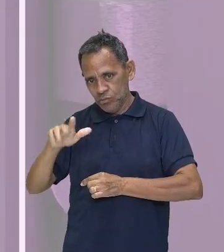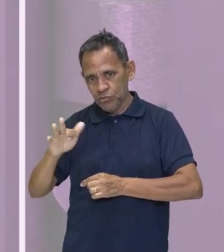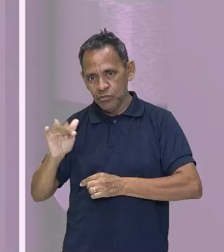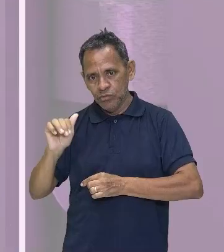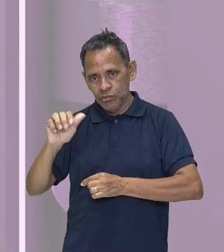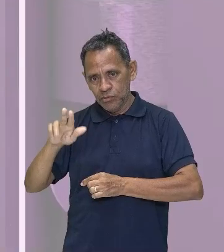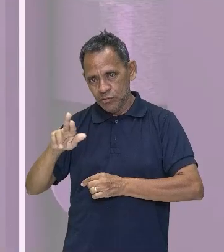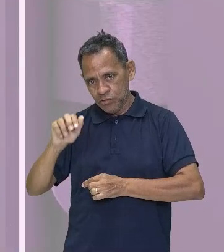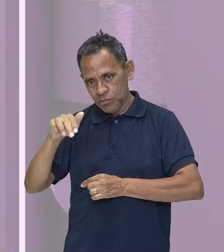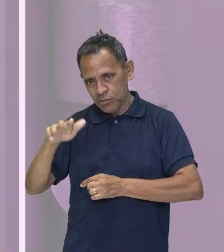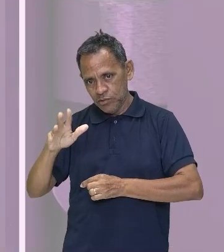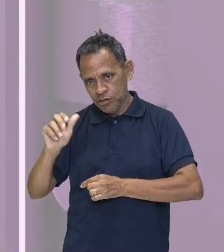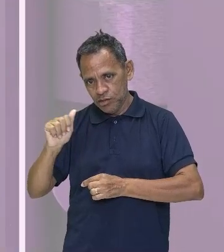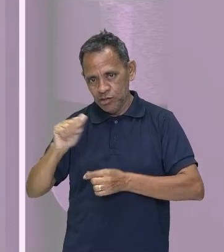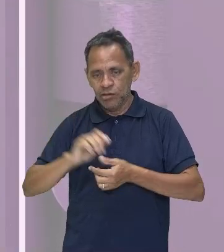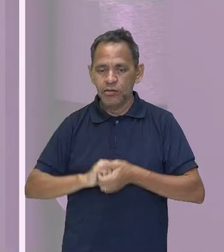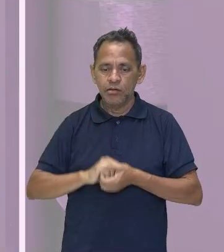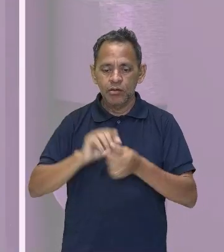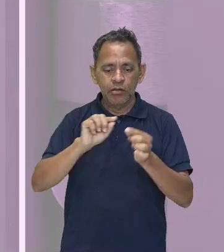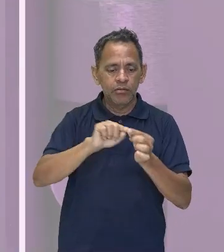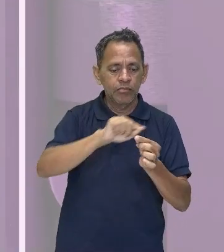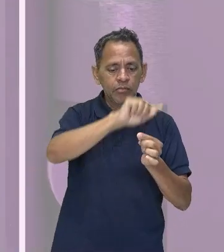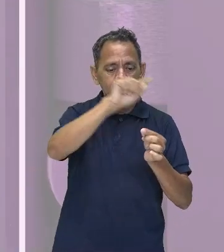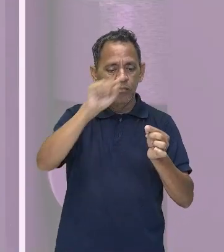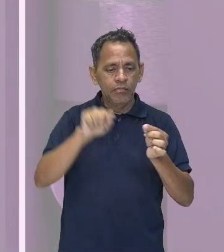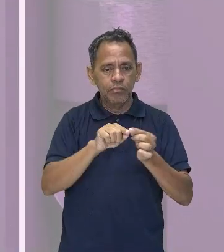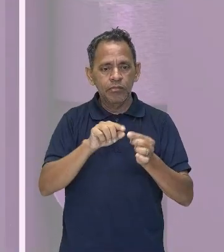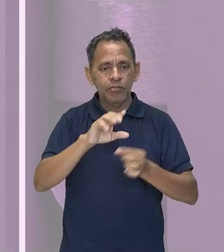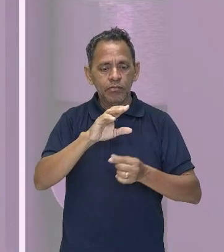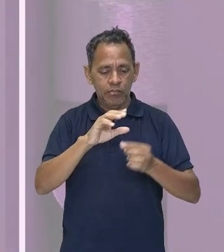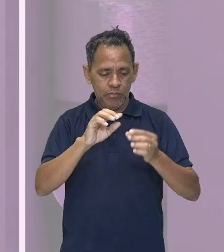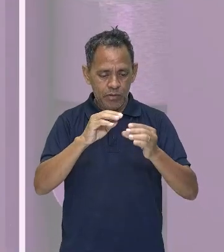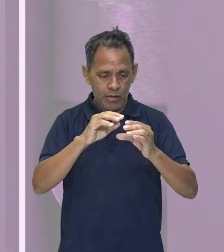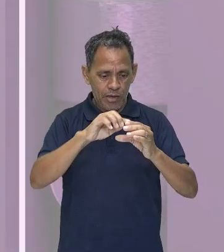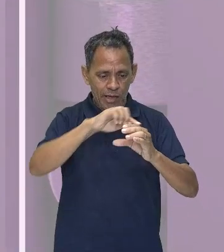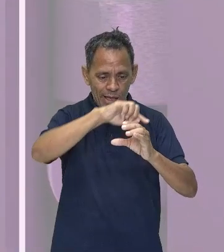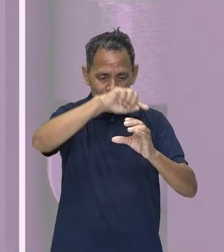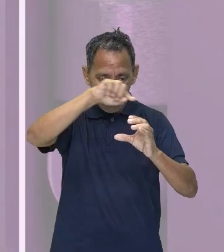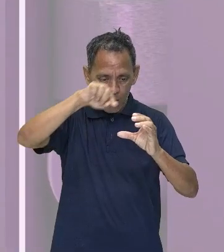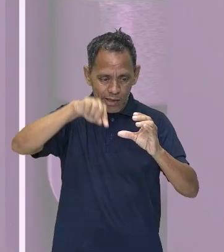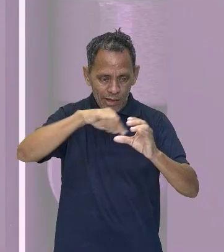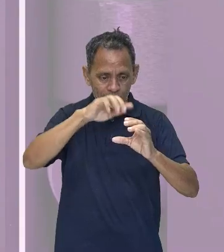tá? O círculo é justamente a borda da